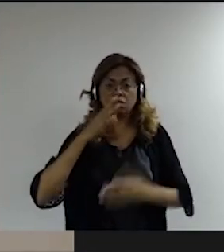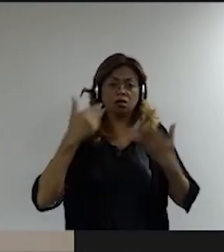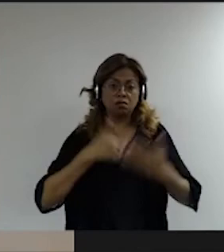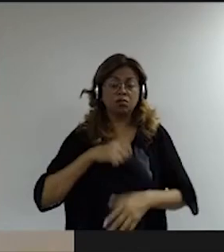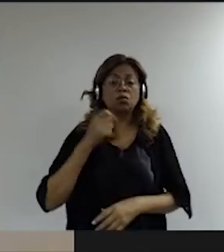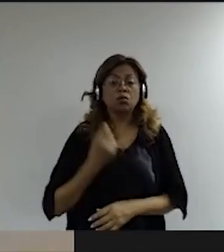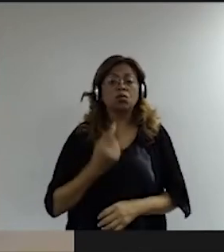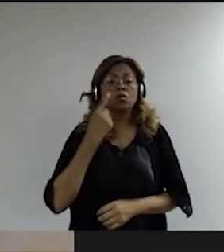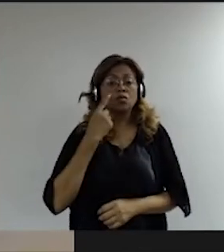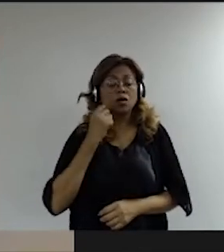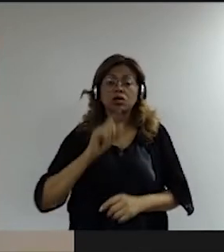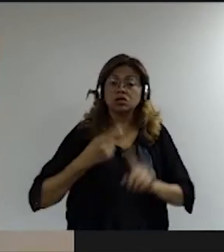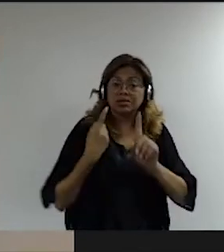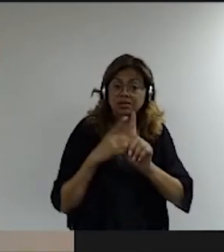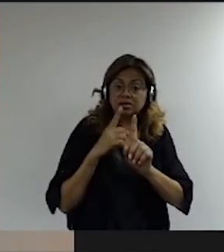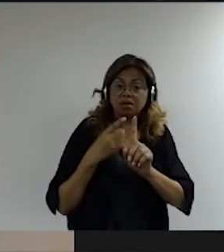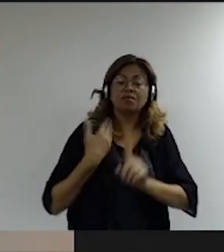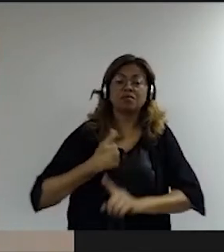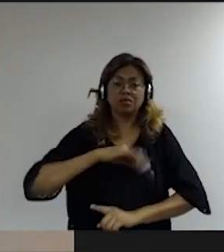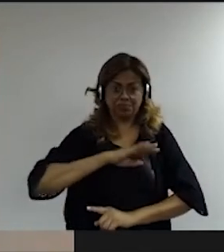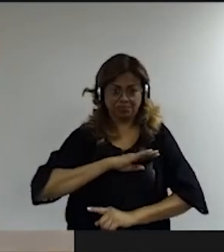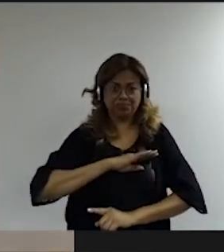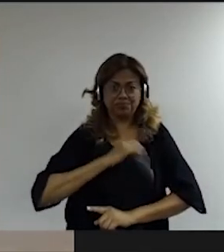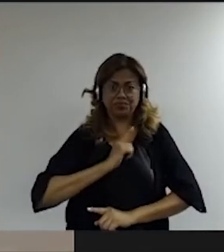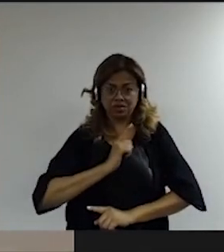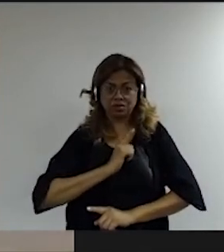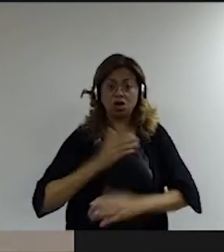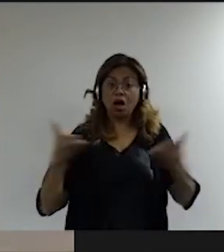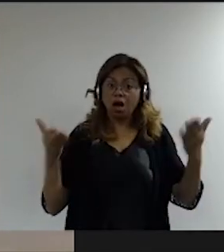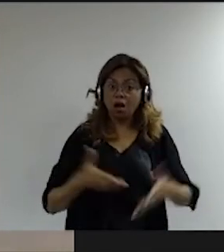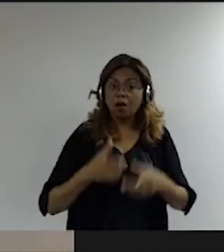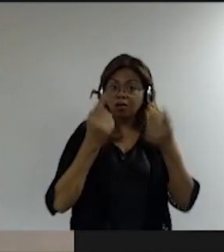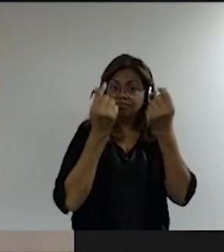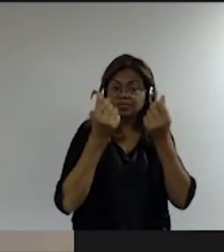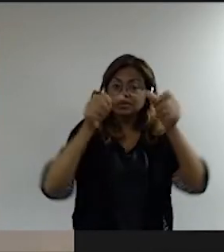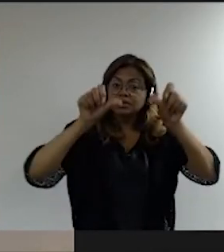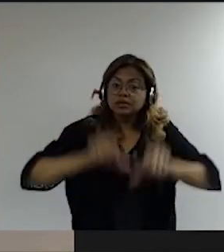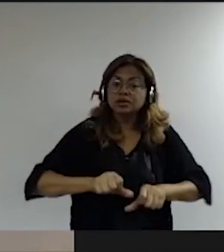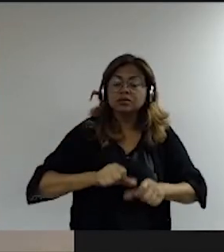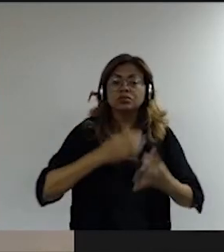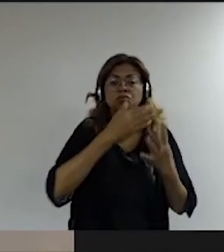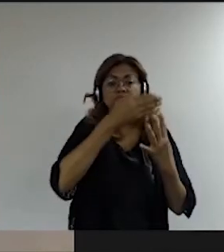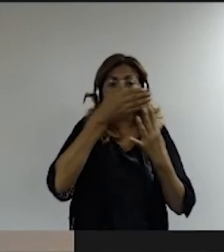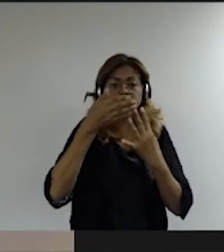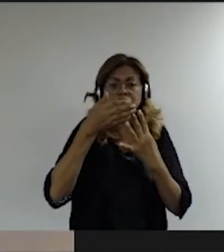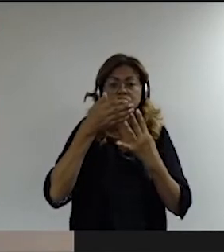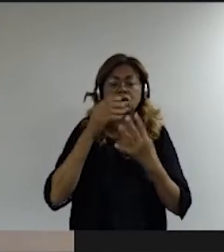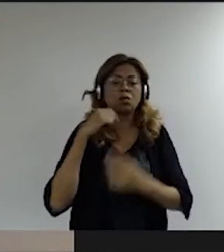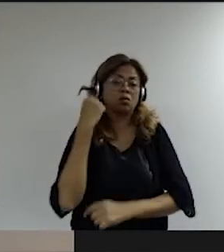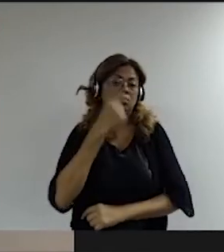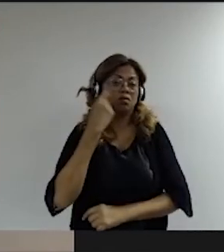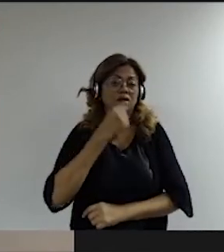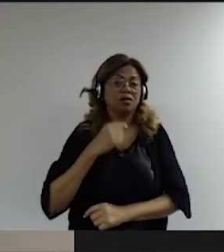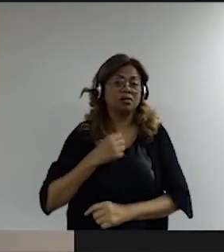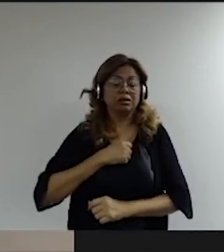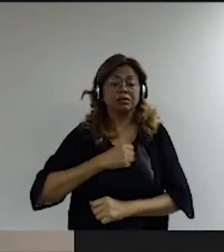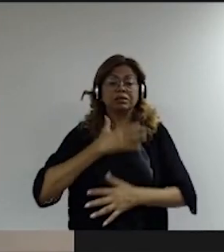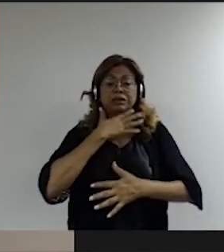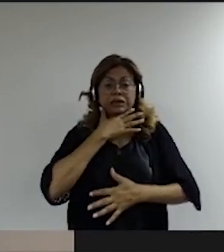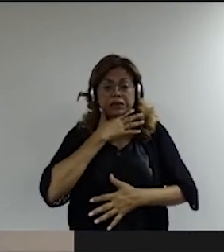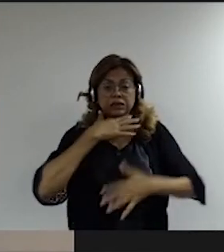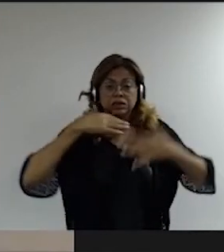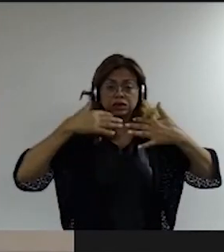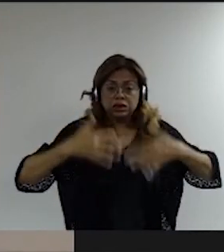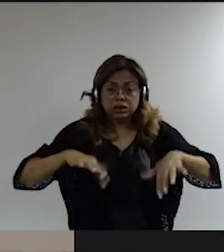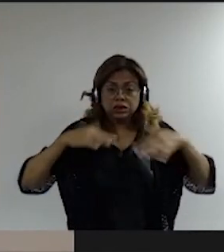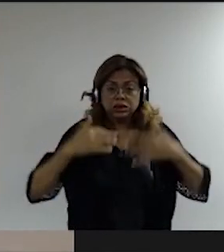que desafio enorme nós temos. No meio de uma crise, com a advocacia esgotada, sem condições